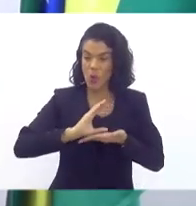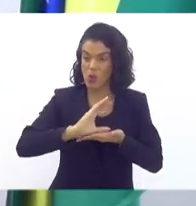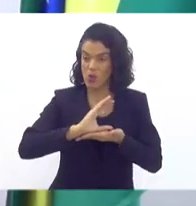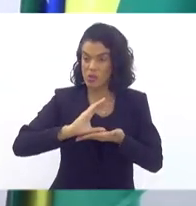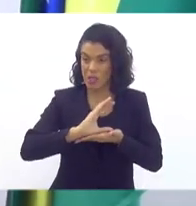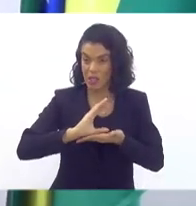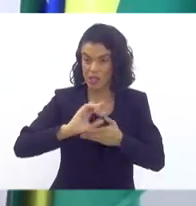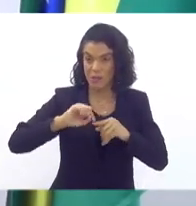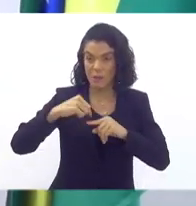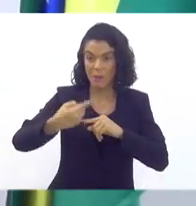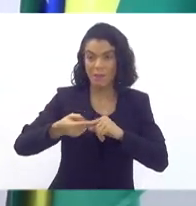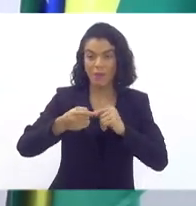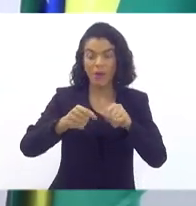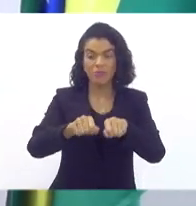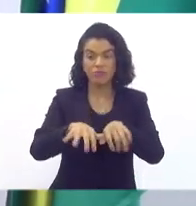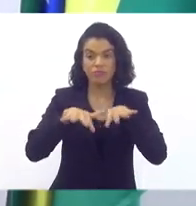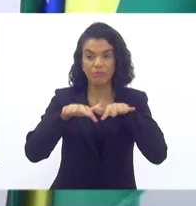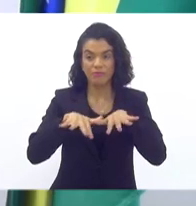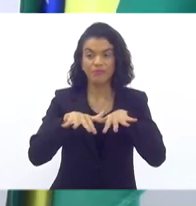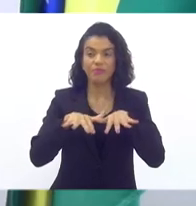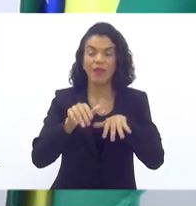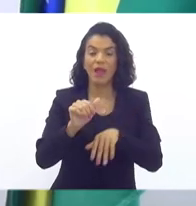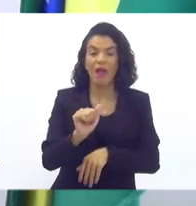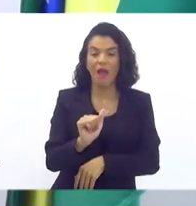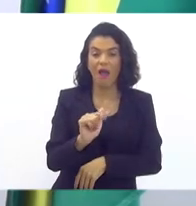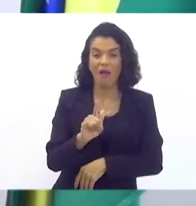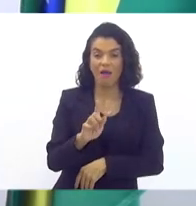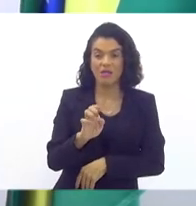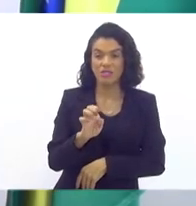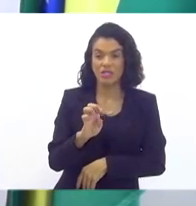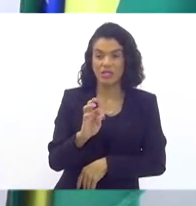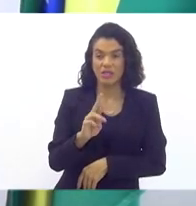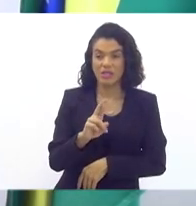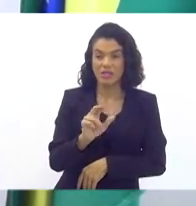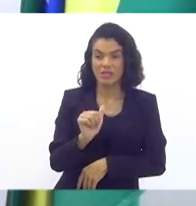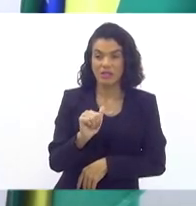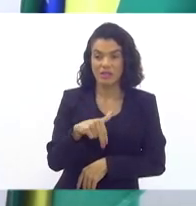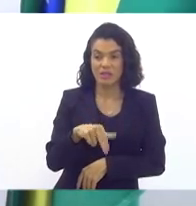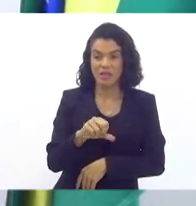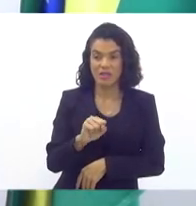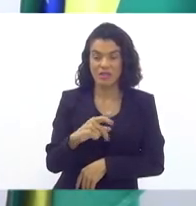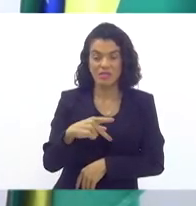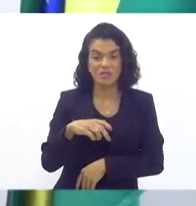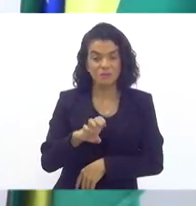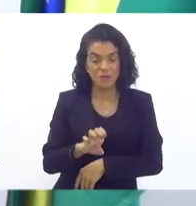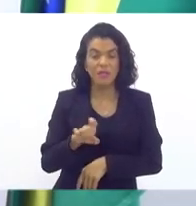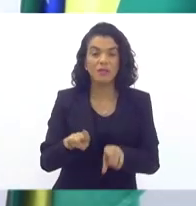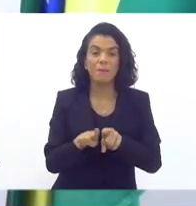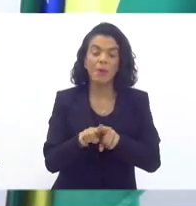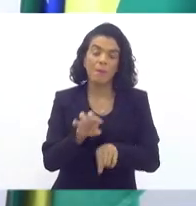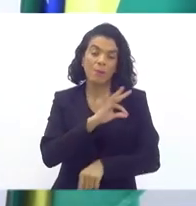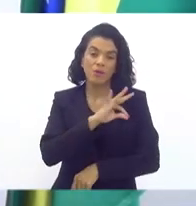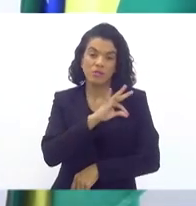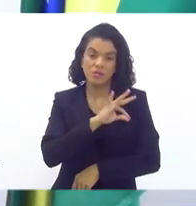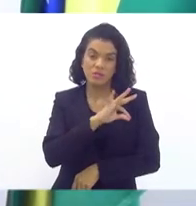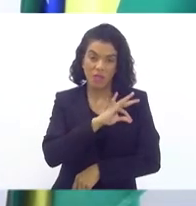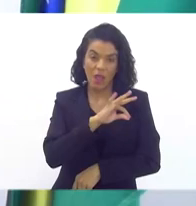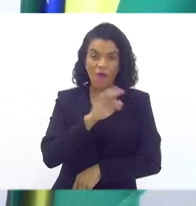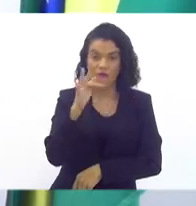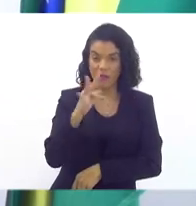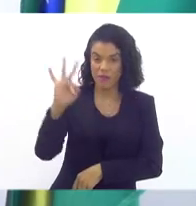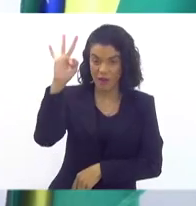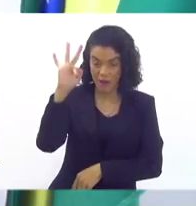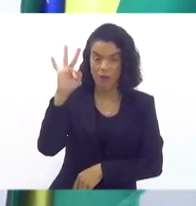para a próxima audiência aqui o conselheiro da agetransp ex deputado nessa casa e policial rodoviário federal deputado Charles